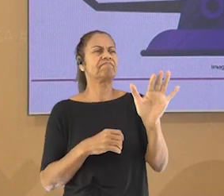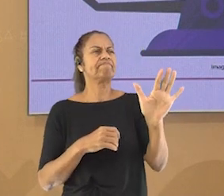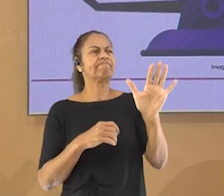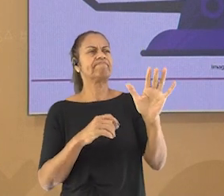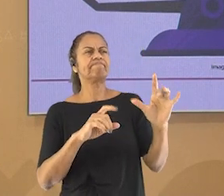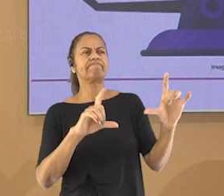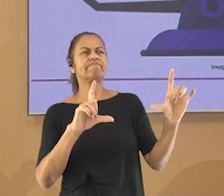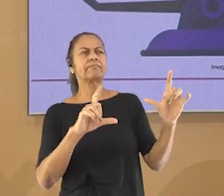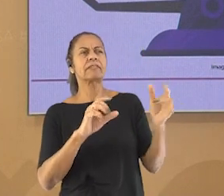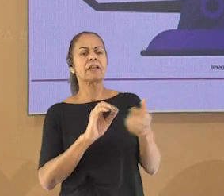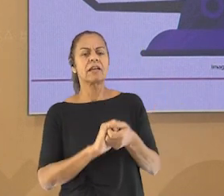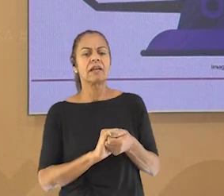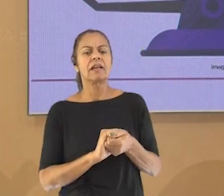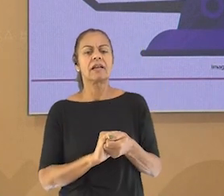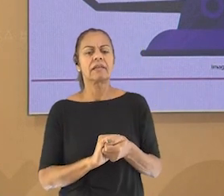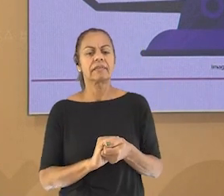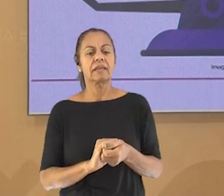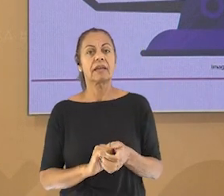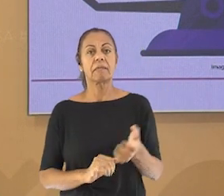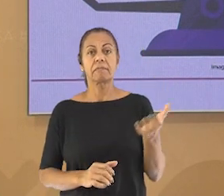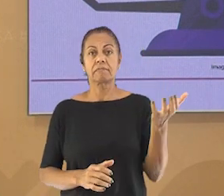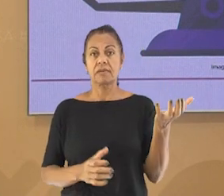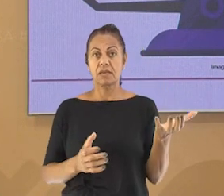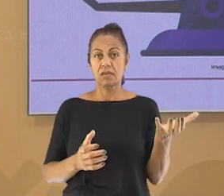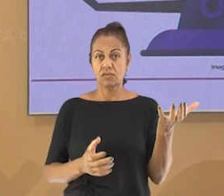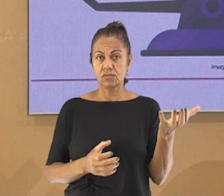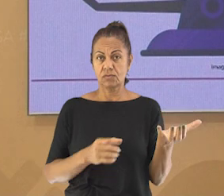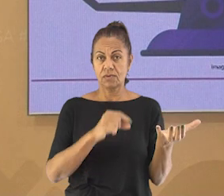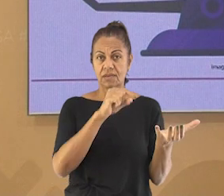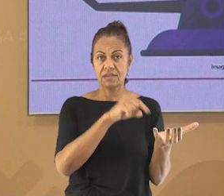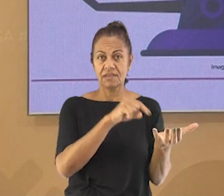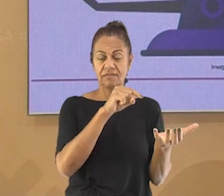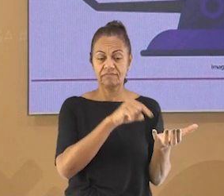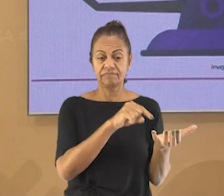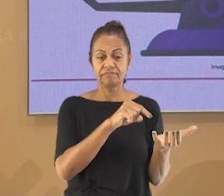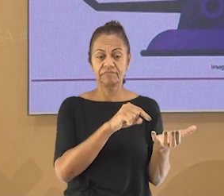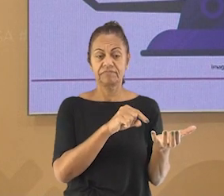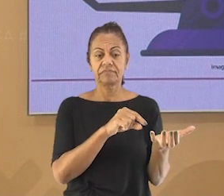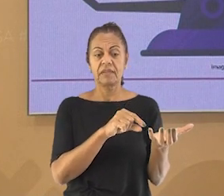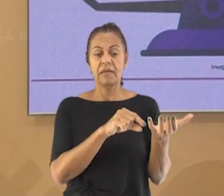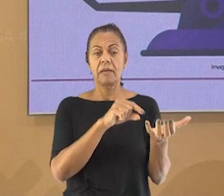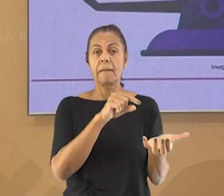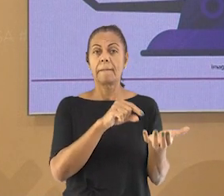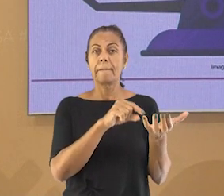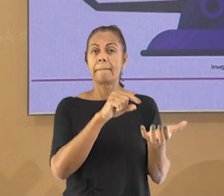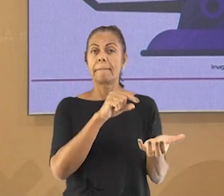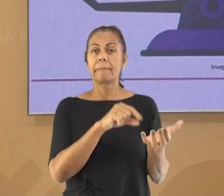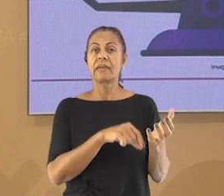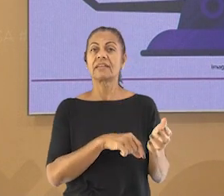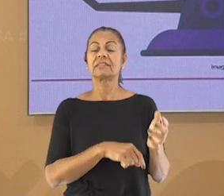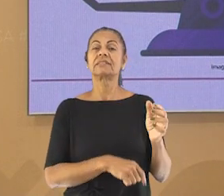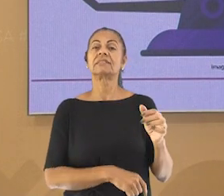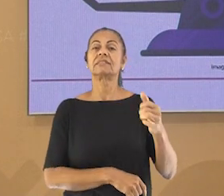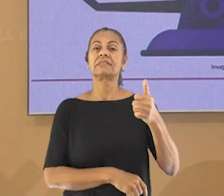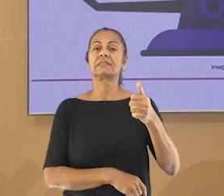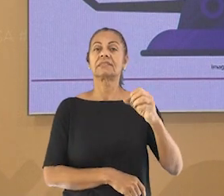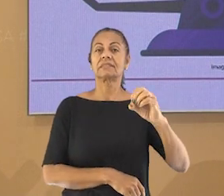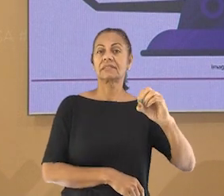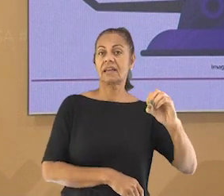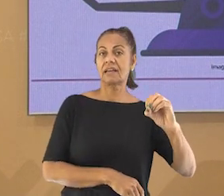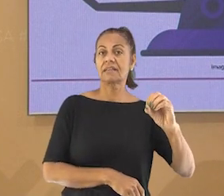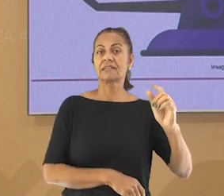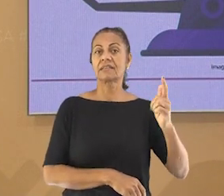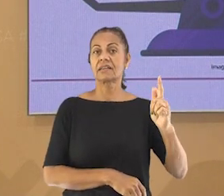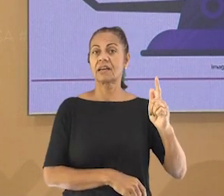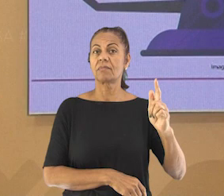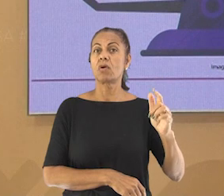tela. Desse lado da balança nós temos pesos, certo? E o peso tem 10 gramas